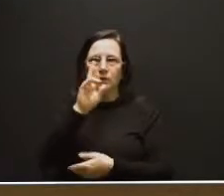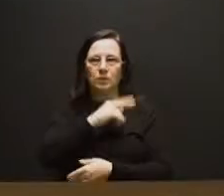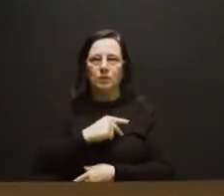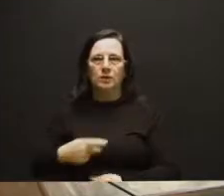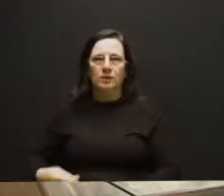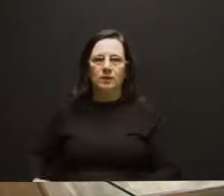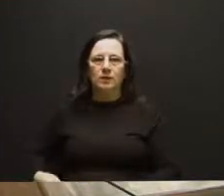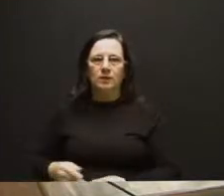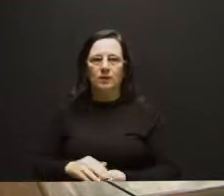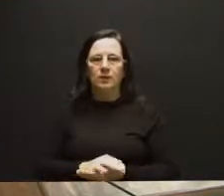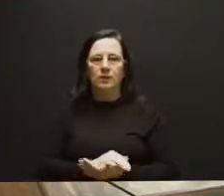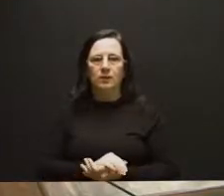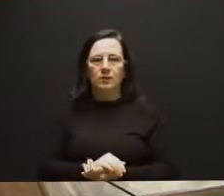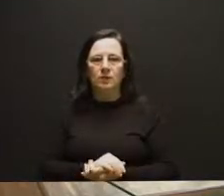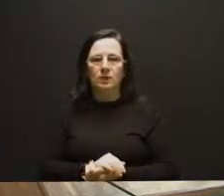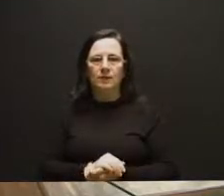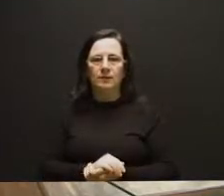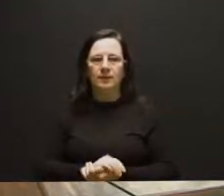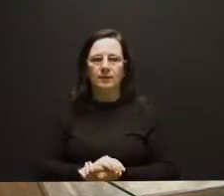presente